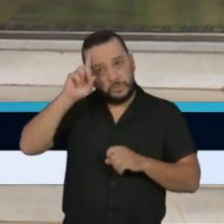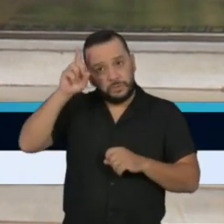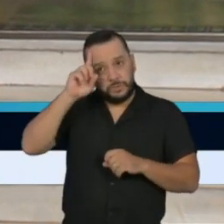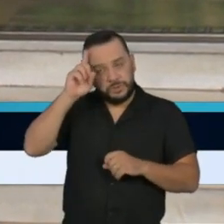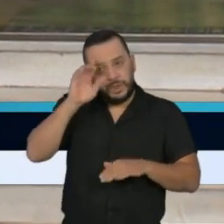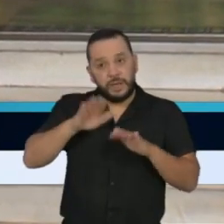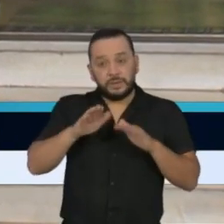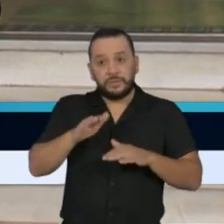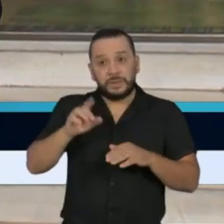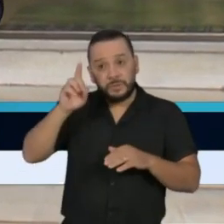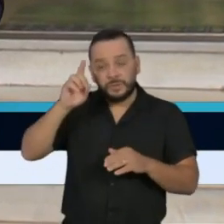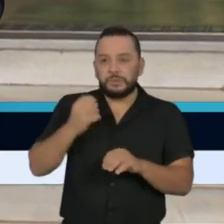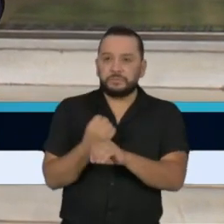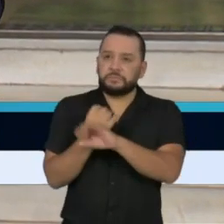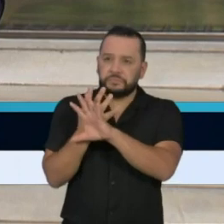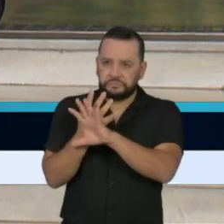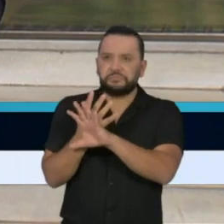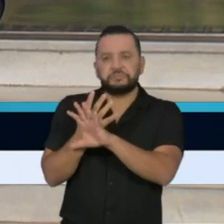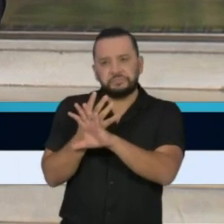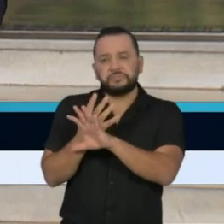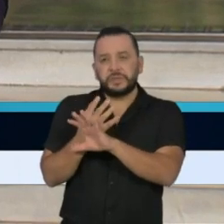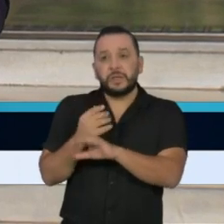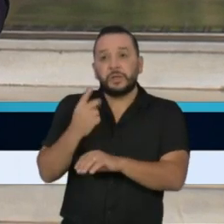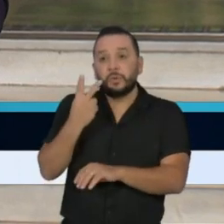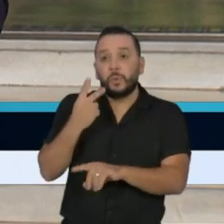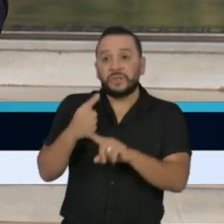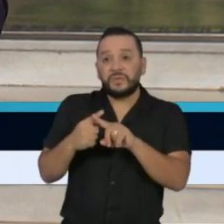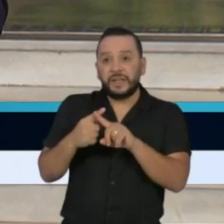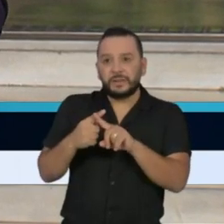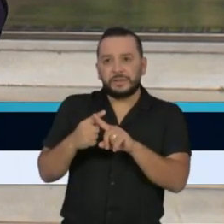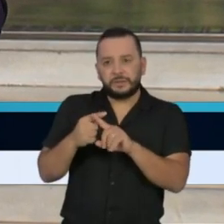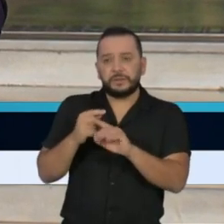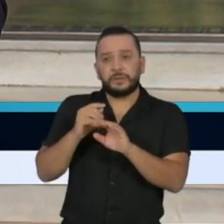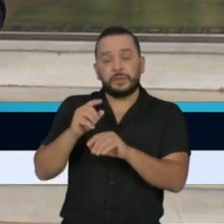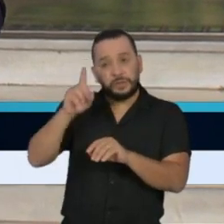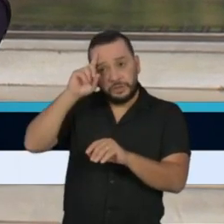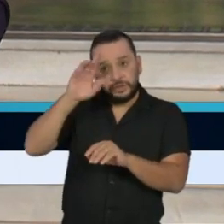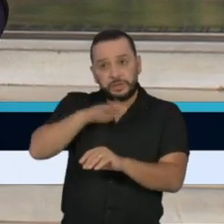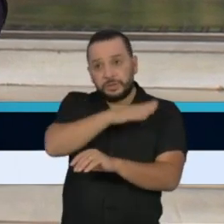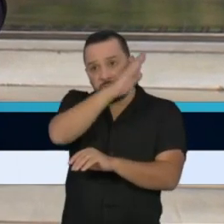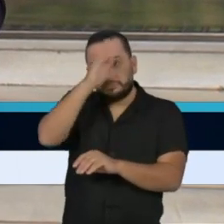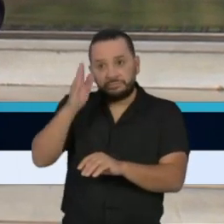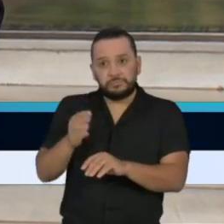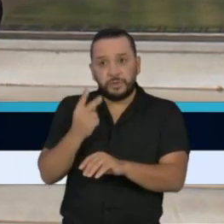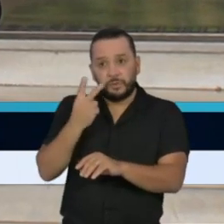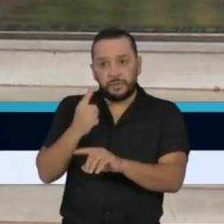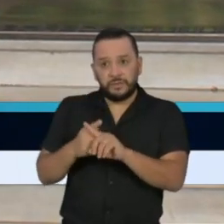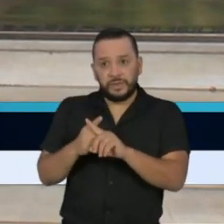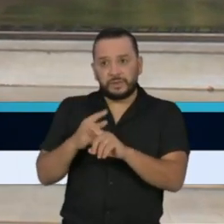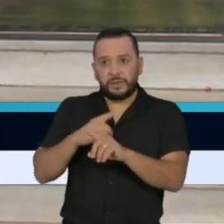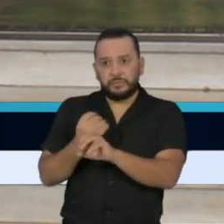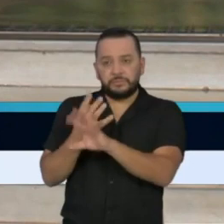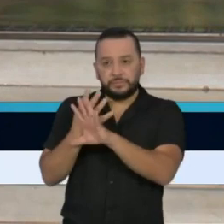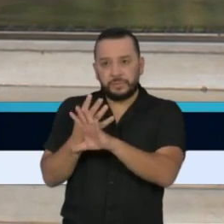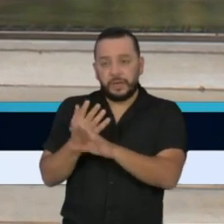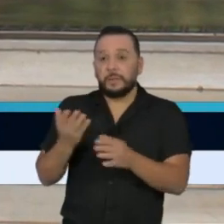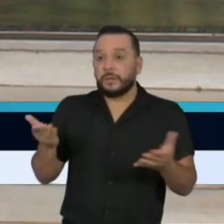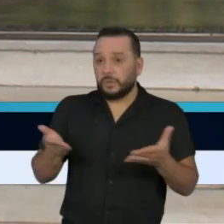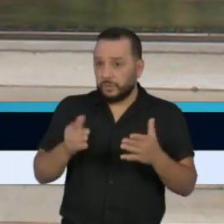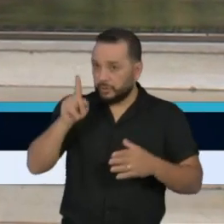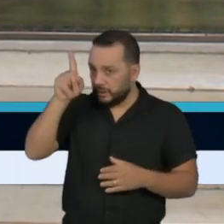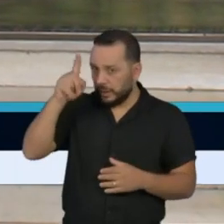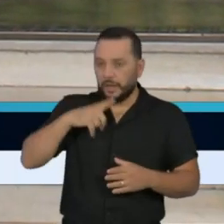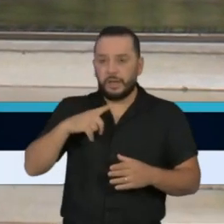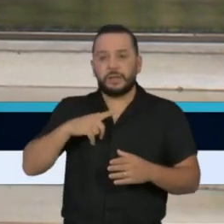dia, virtualmente, evidentemente, mas que hoje estará representado ali por vários dos seus representantes, lá no Centro